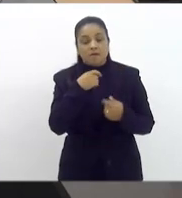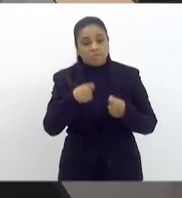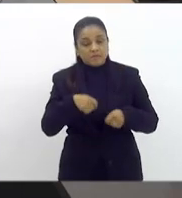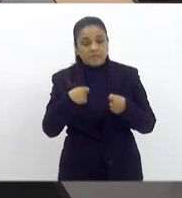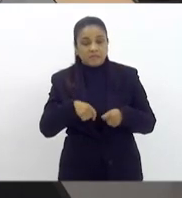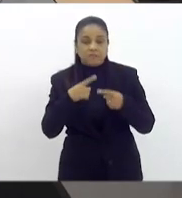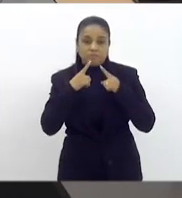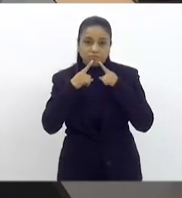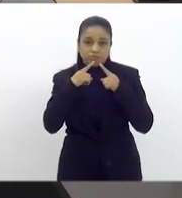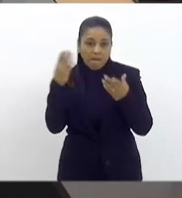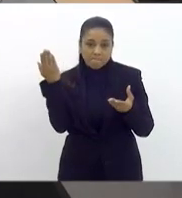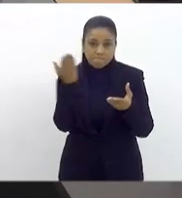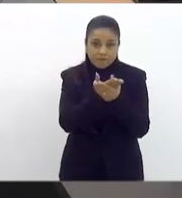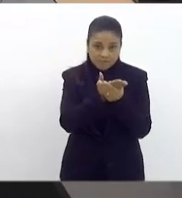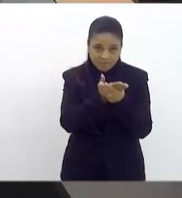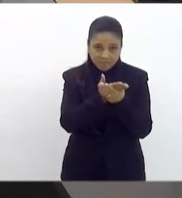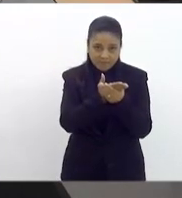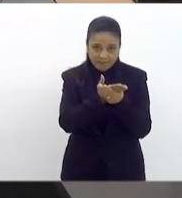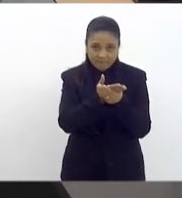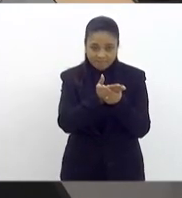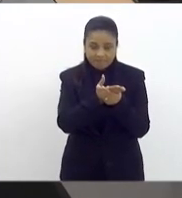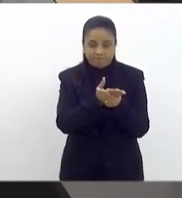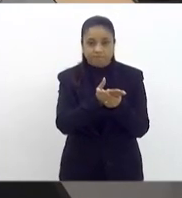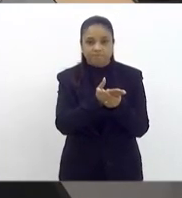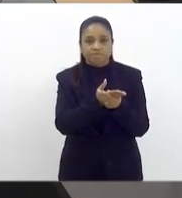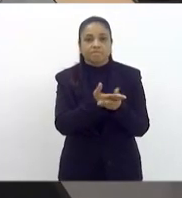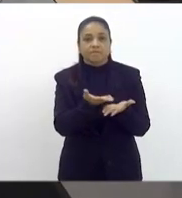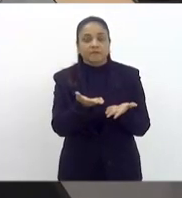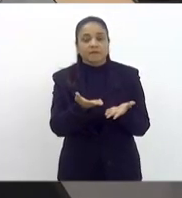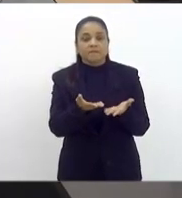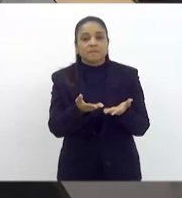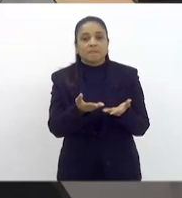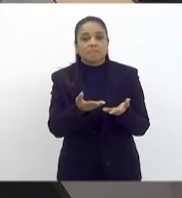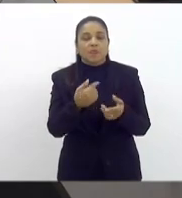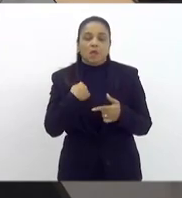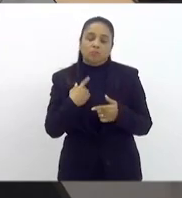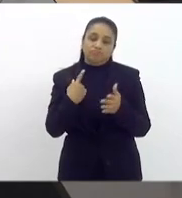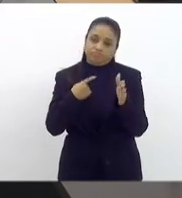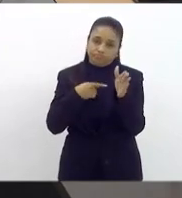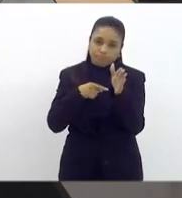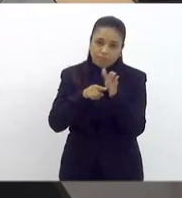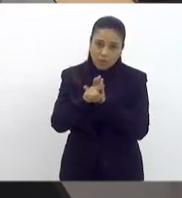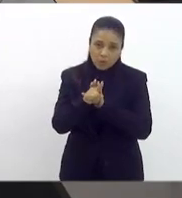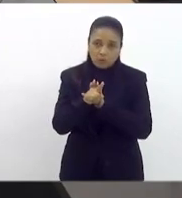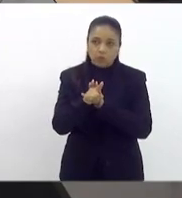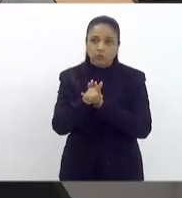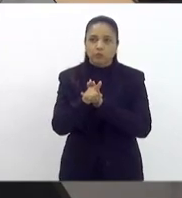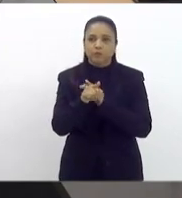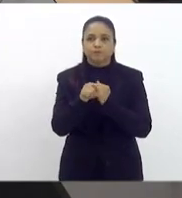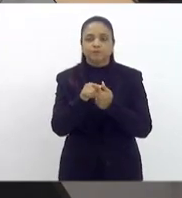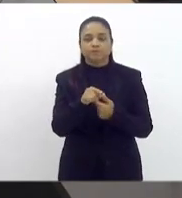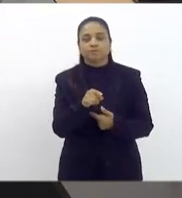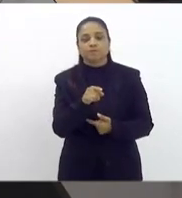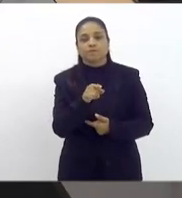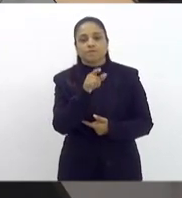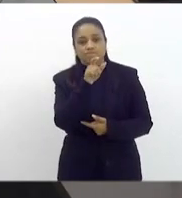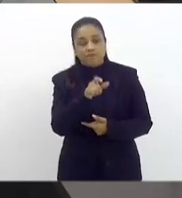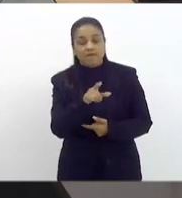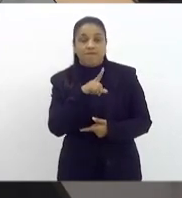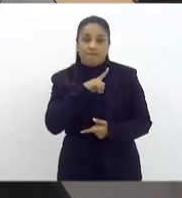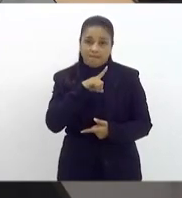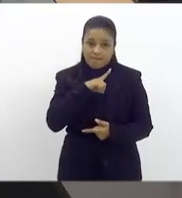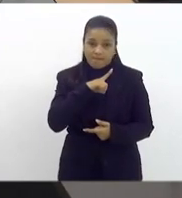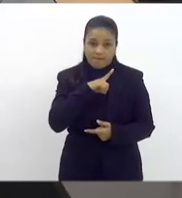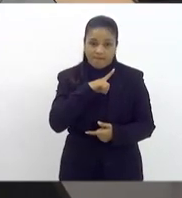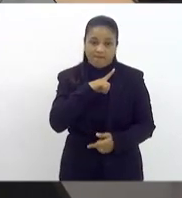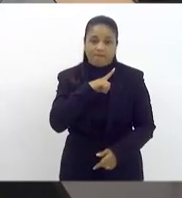para se consubstanciar. Né? Então, eu questiono vossa senhoria se há